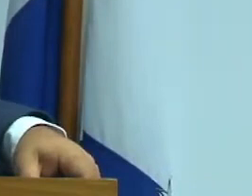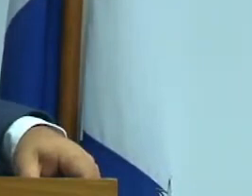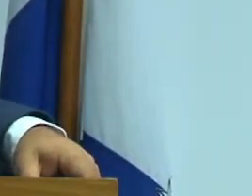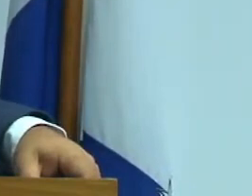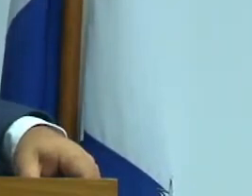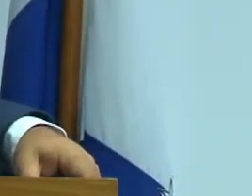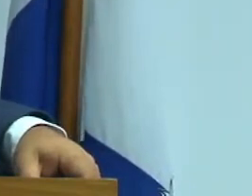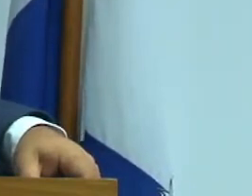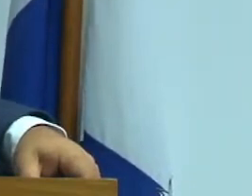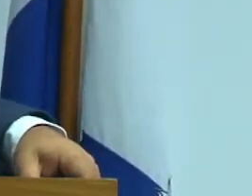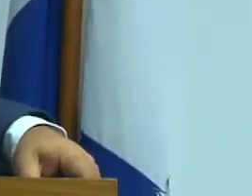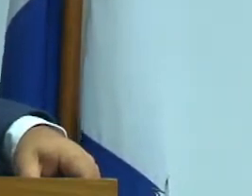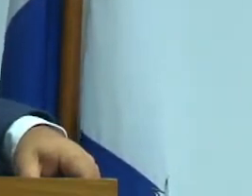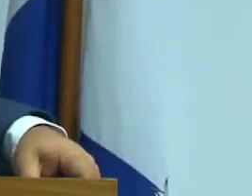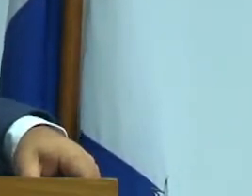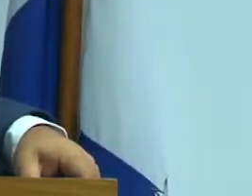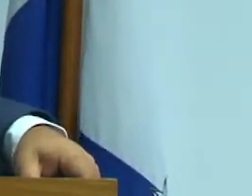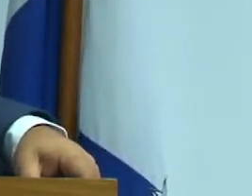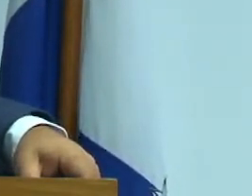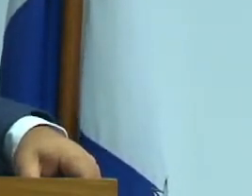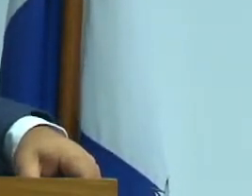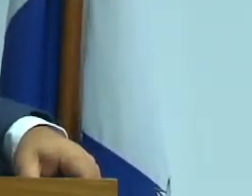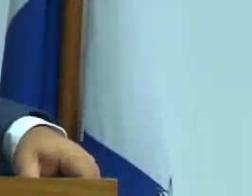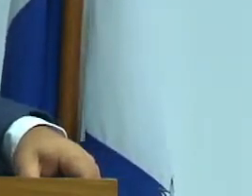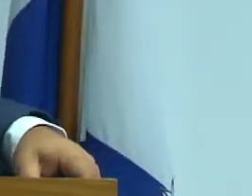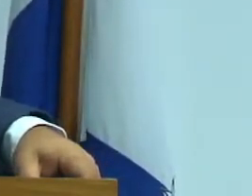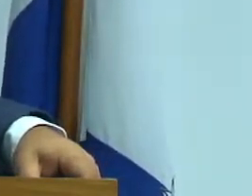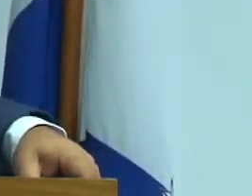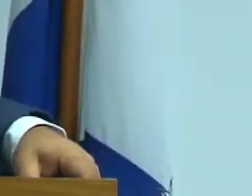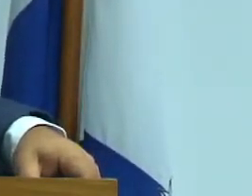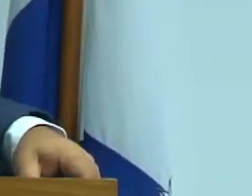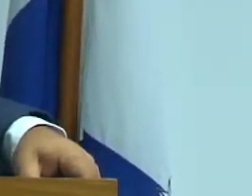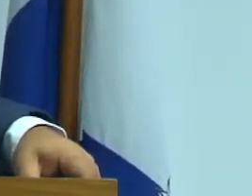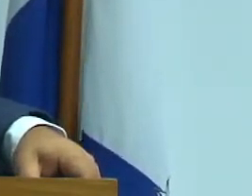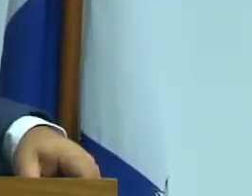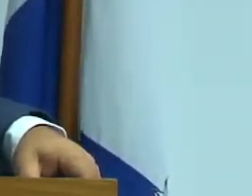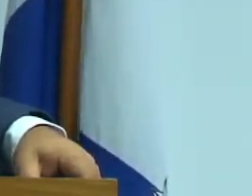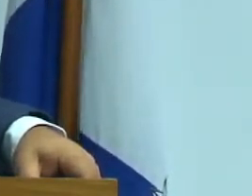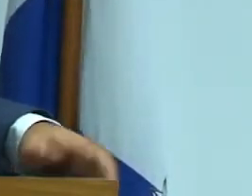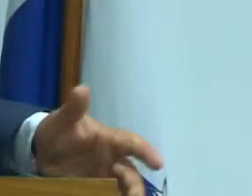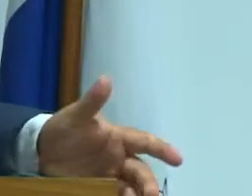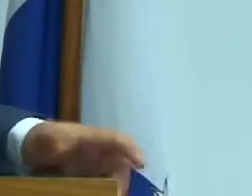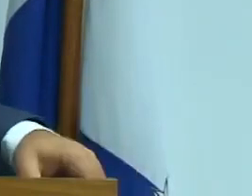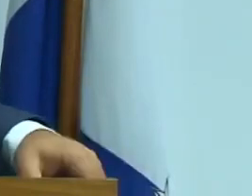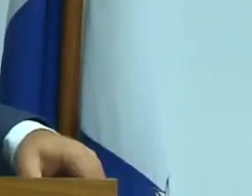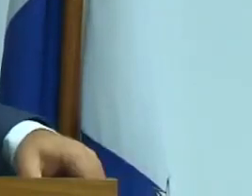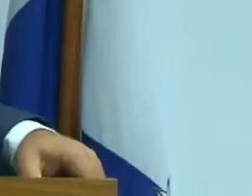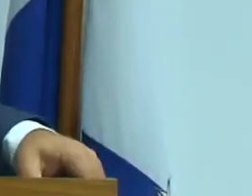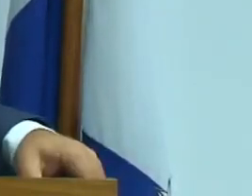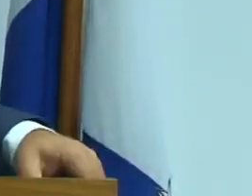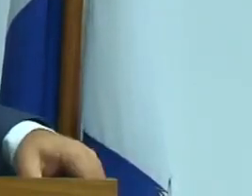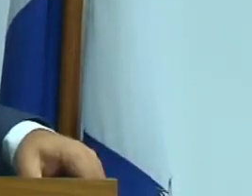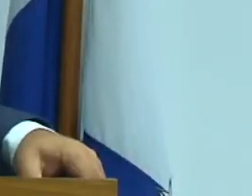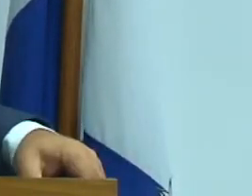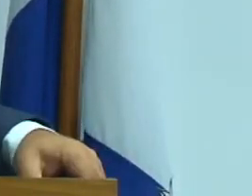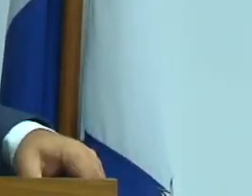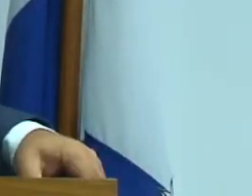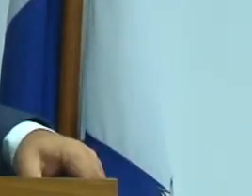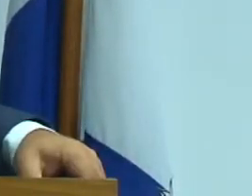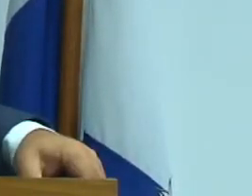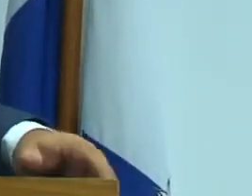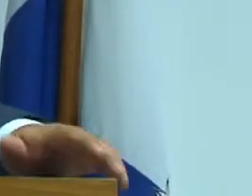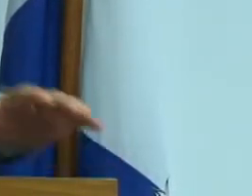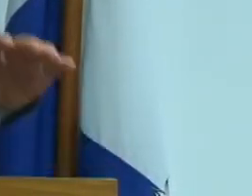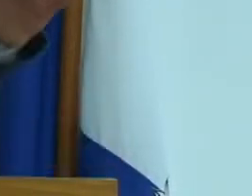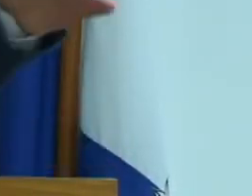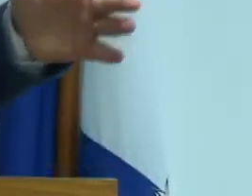de iluminação pública é sinônimo de segurança. Isso aí é fundamental, principalmente nas áreas rurais, nas